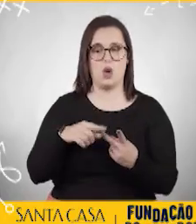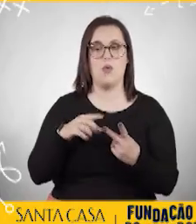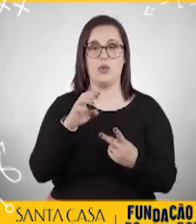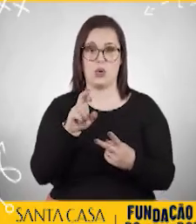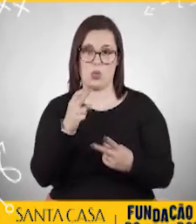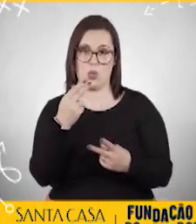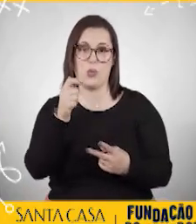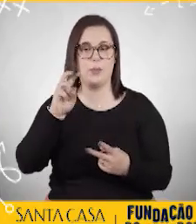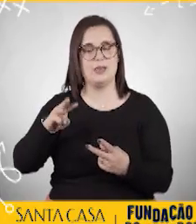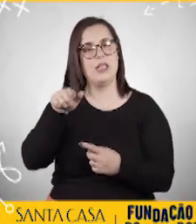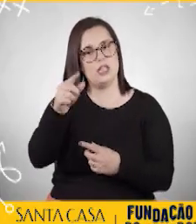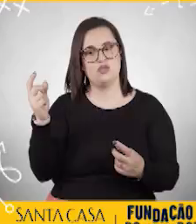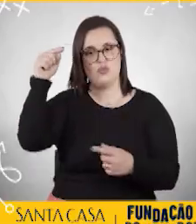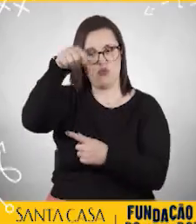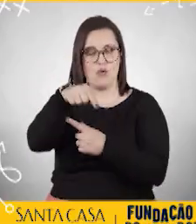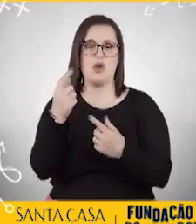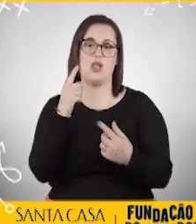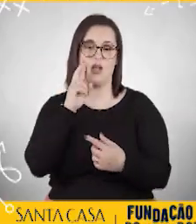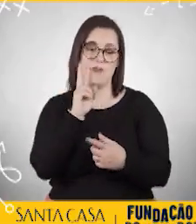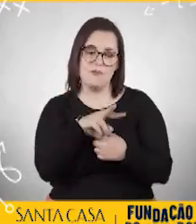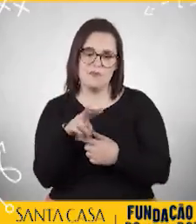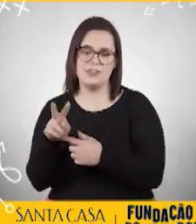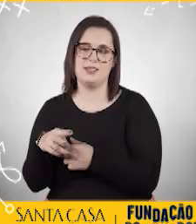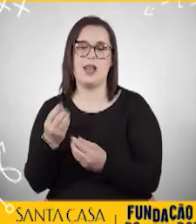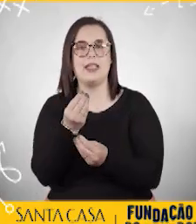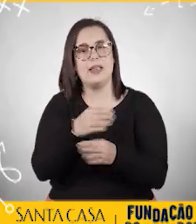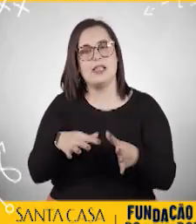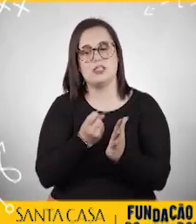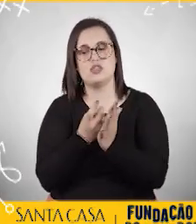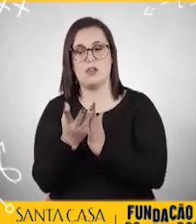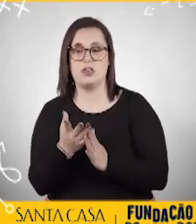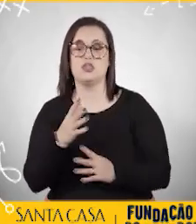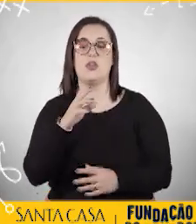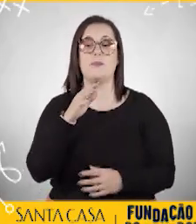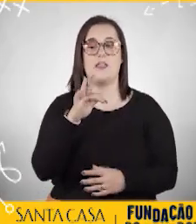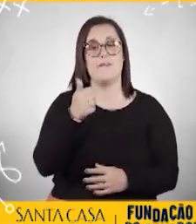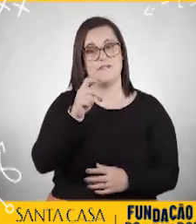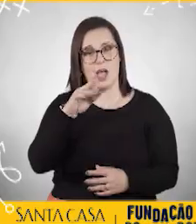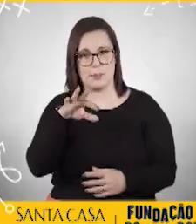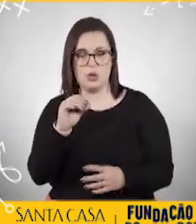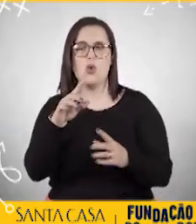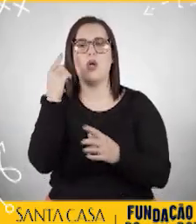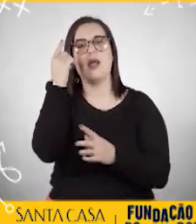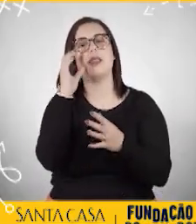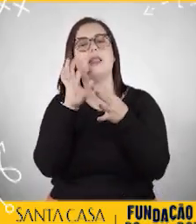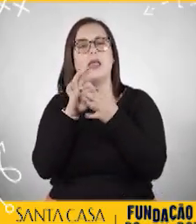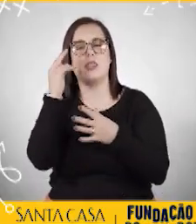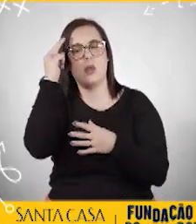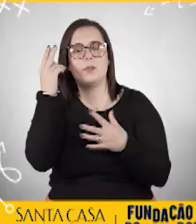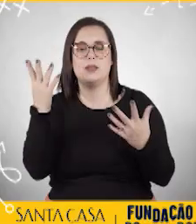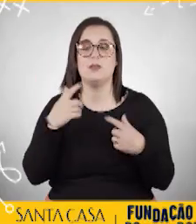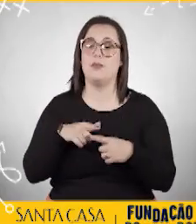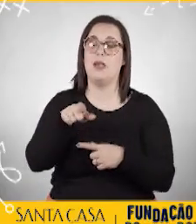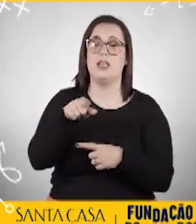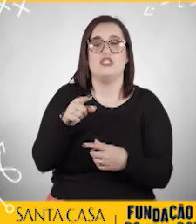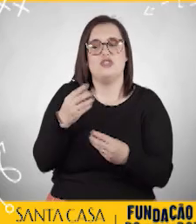Aurélio estiveram em representação do Nacional, enquanto Edgar Costa e Fábio Pereira foram os rostos do Marítimo. O brilho nos